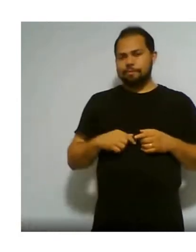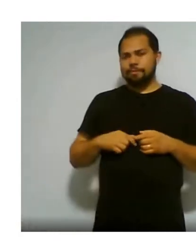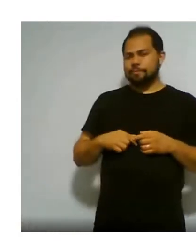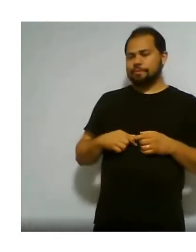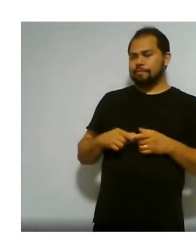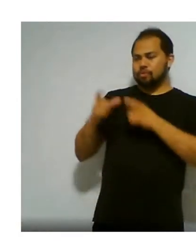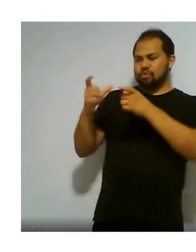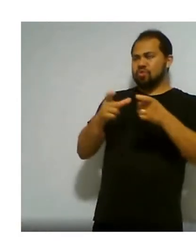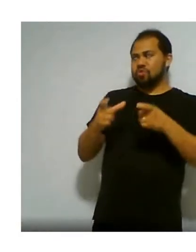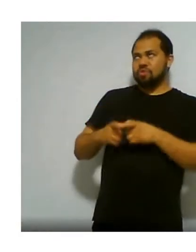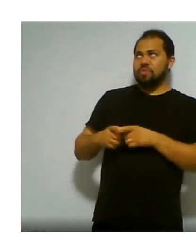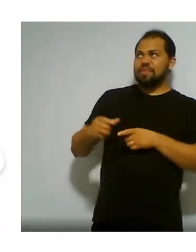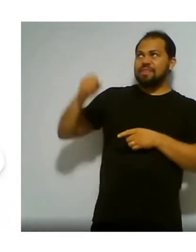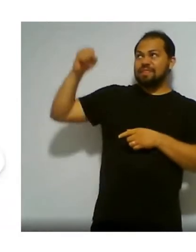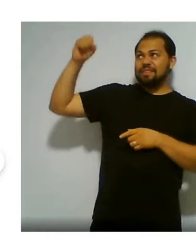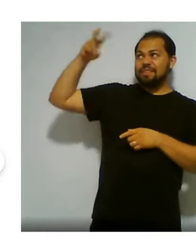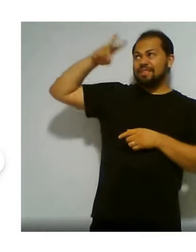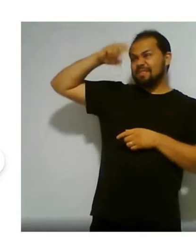local apropriado.